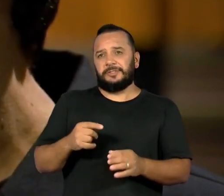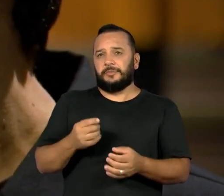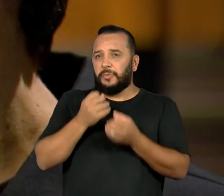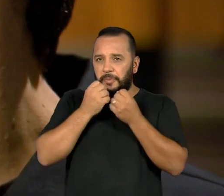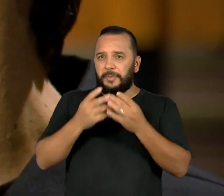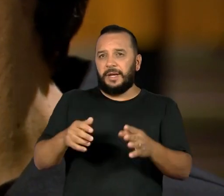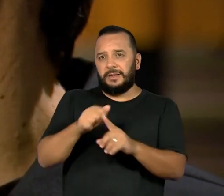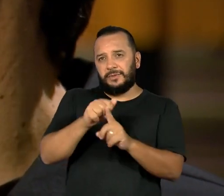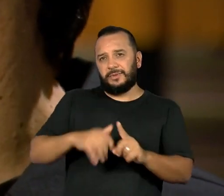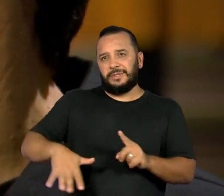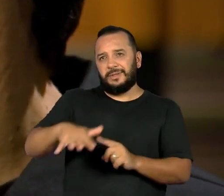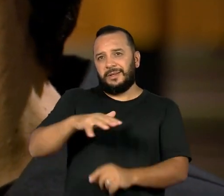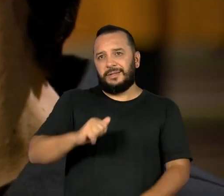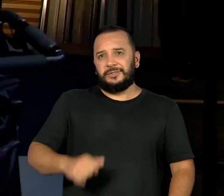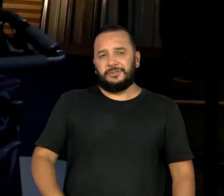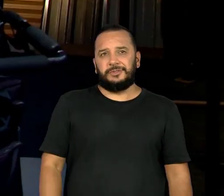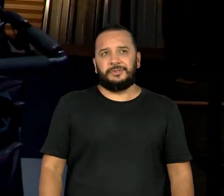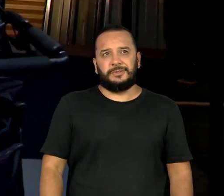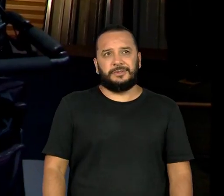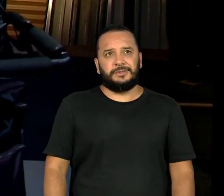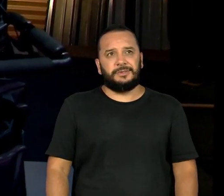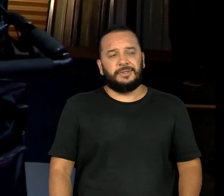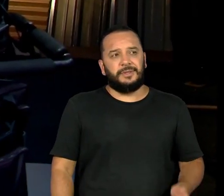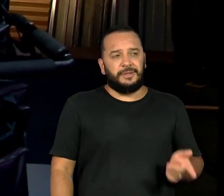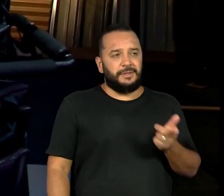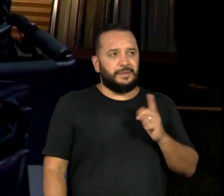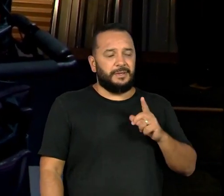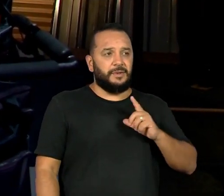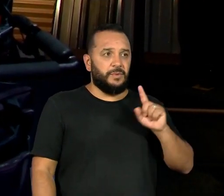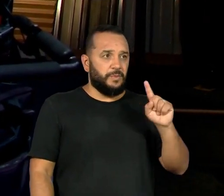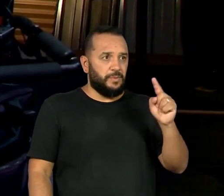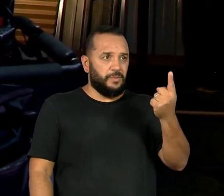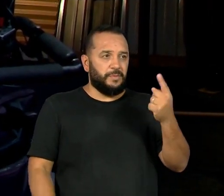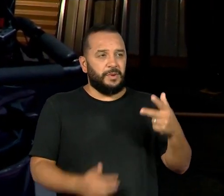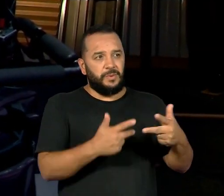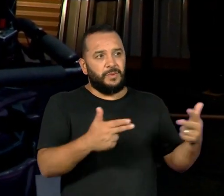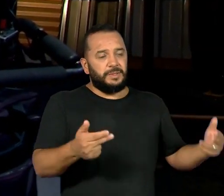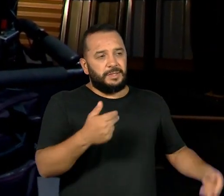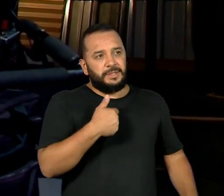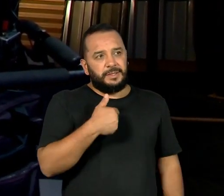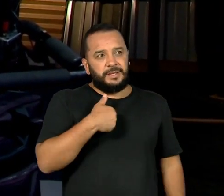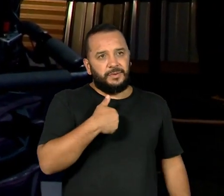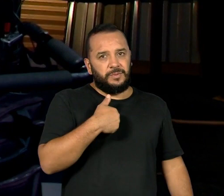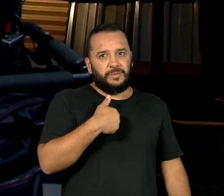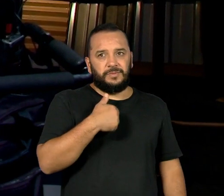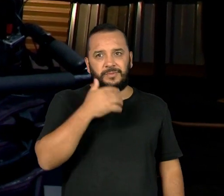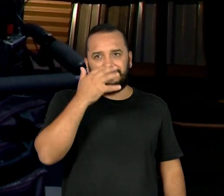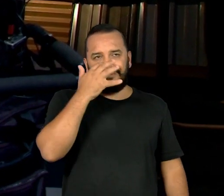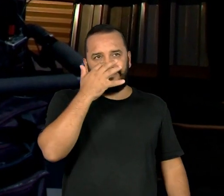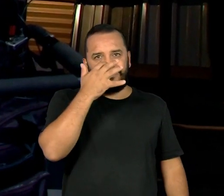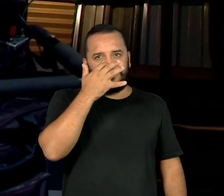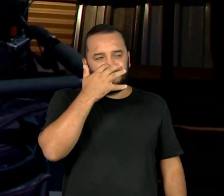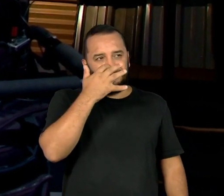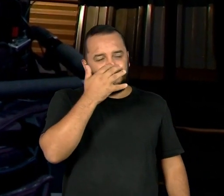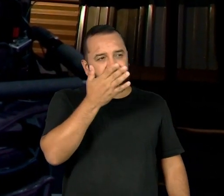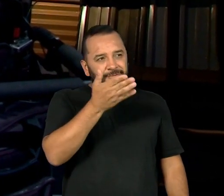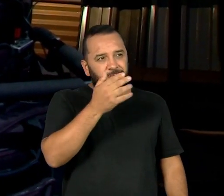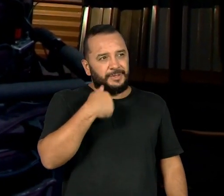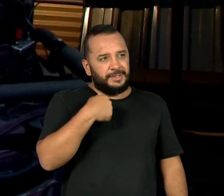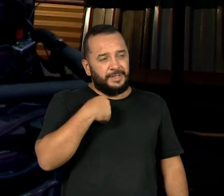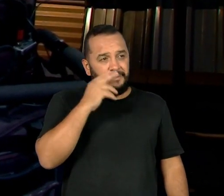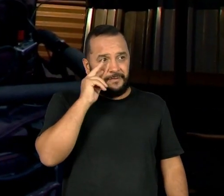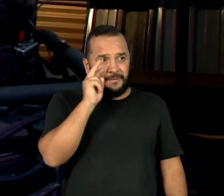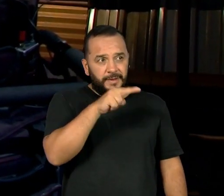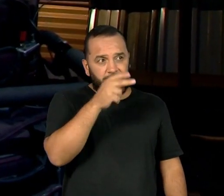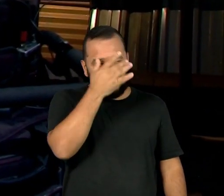humanidade. Claro. E tem uma coisa que eu acho tão fascinante de você olhar